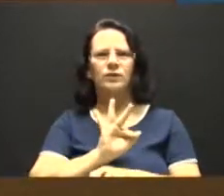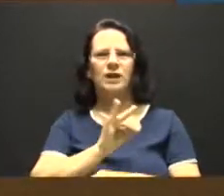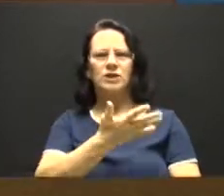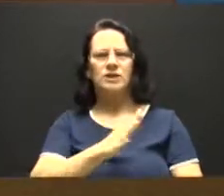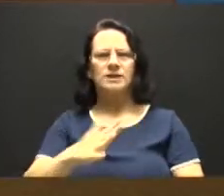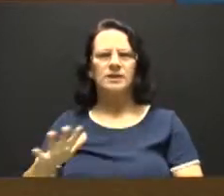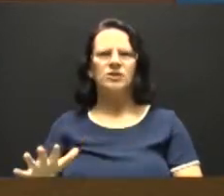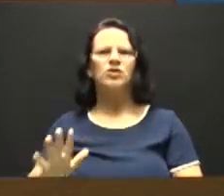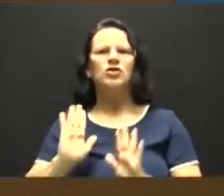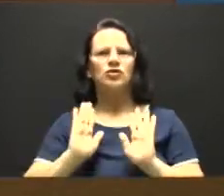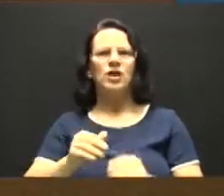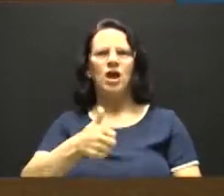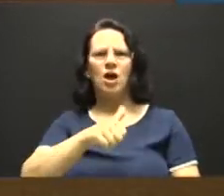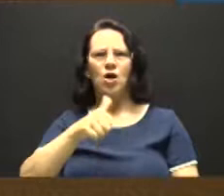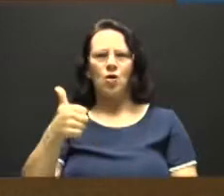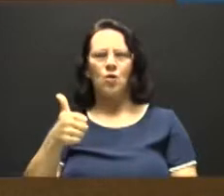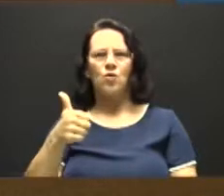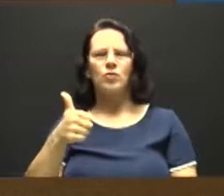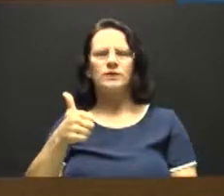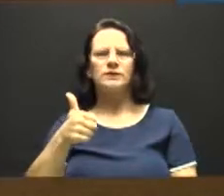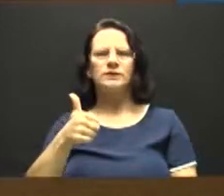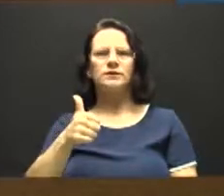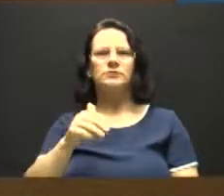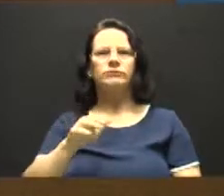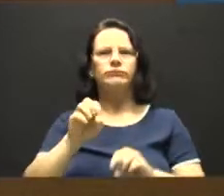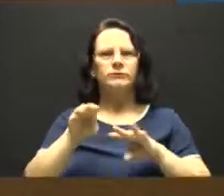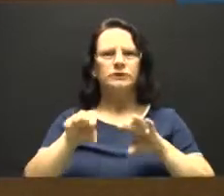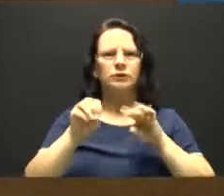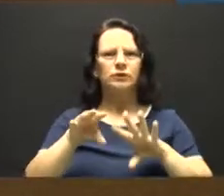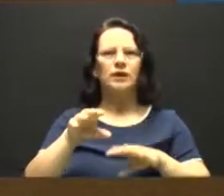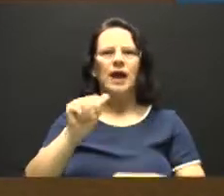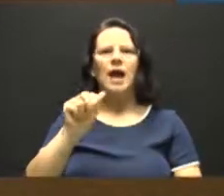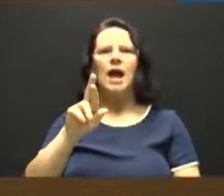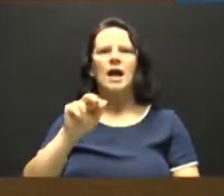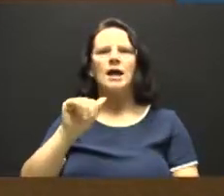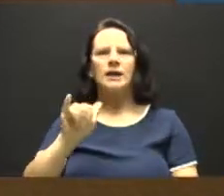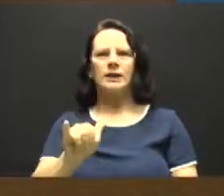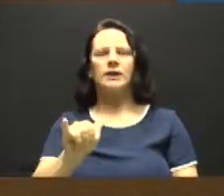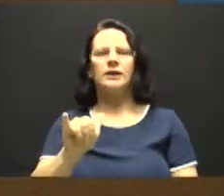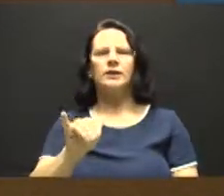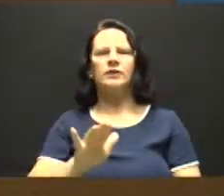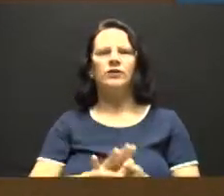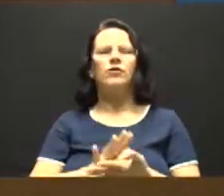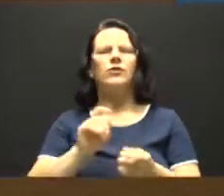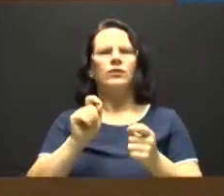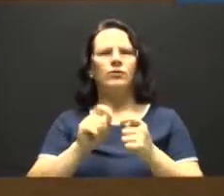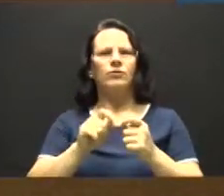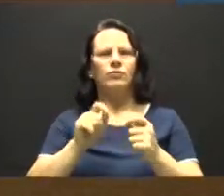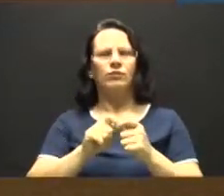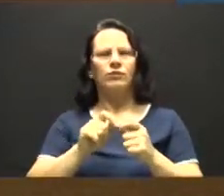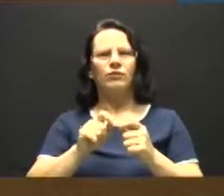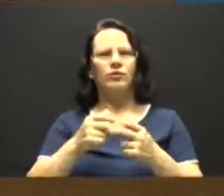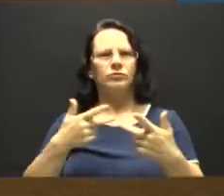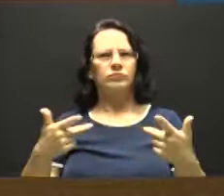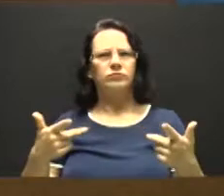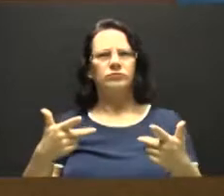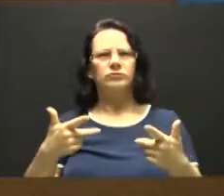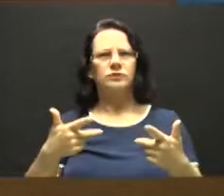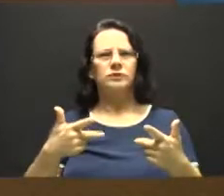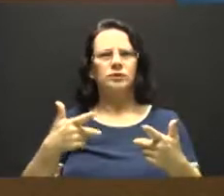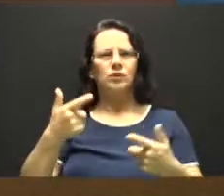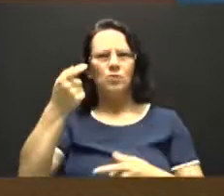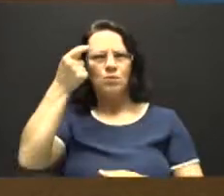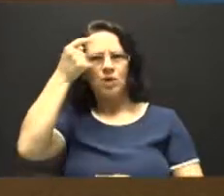na escola estadual ary oliveira garcia em cubatão realiza atividades que visam a formação da consciência